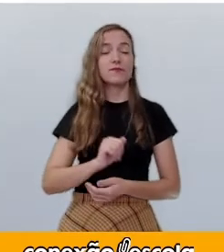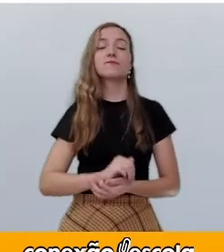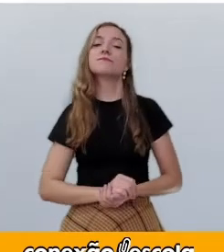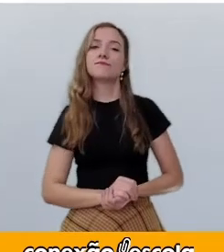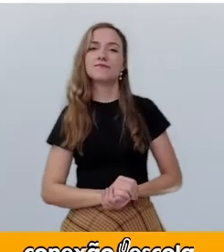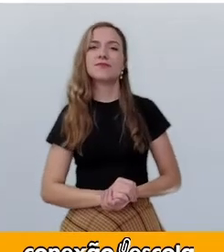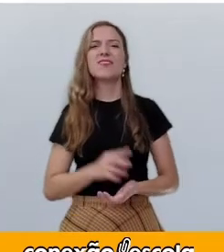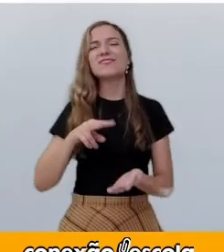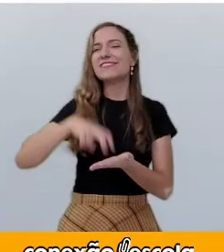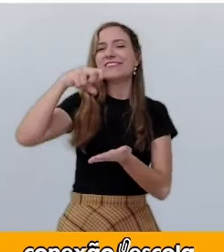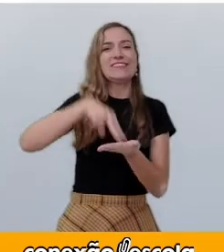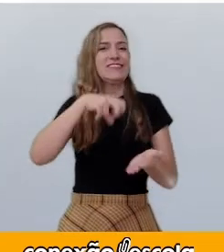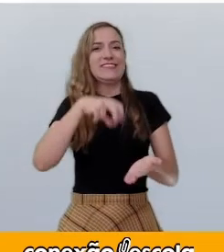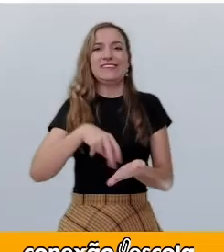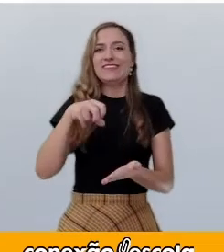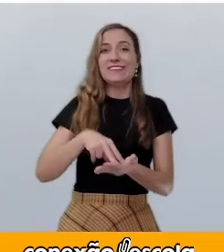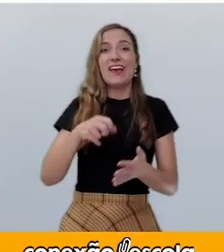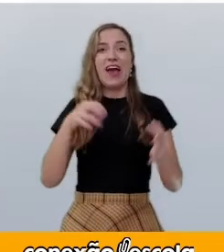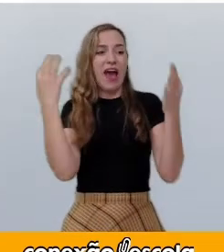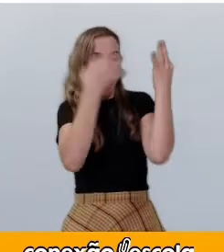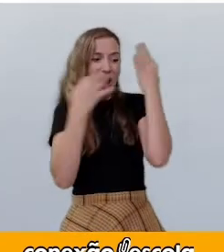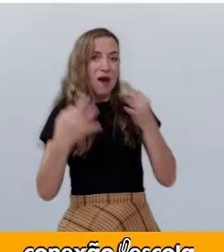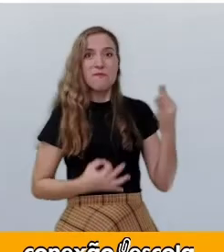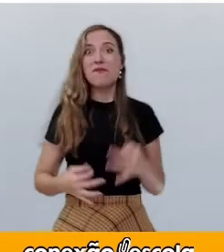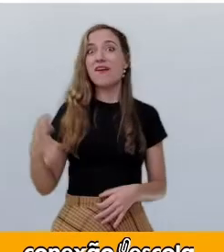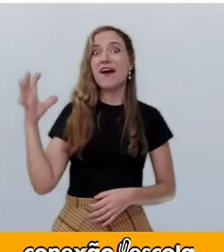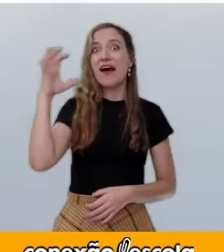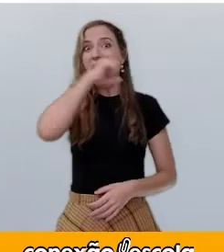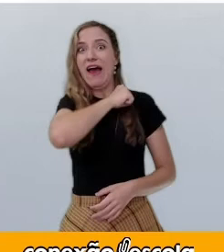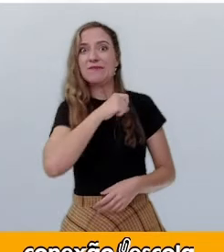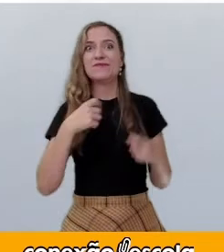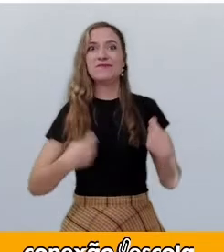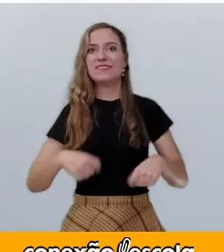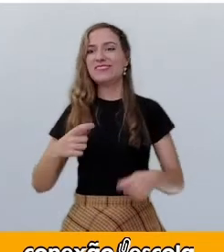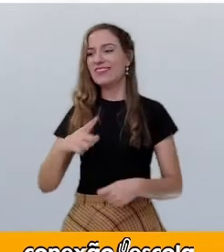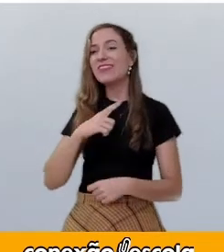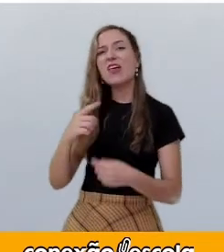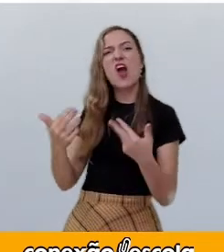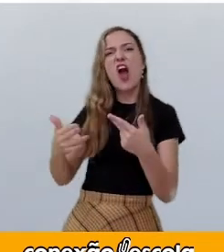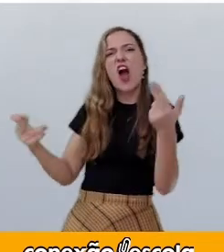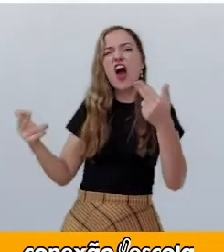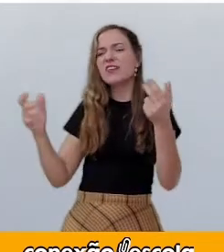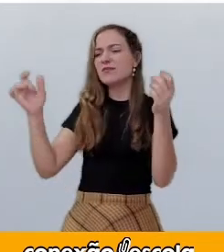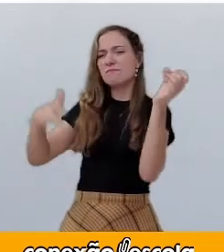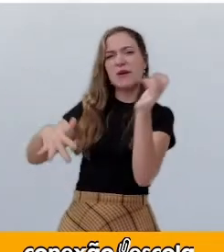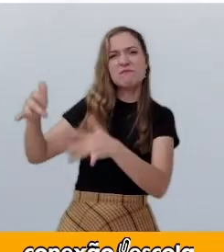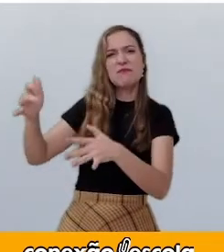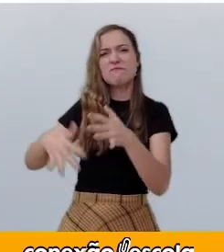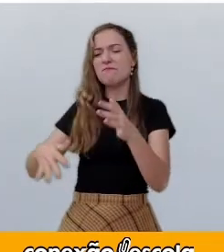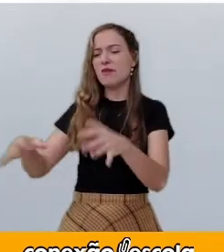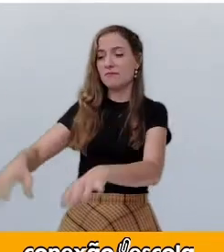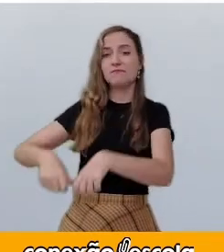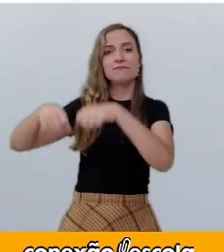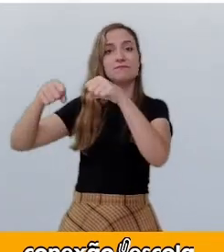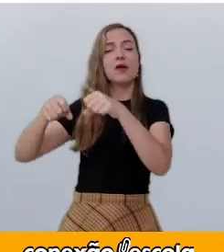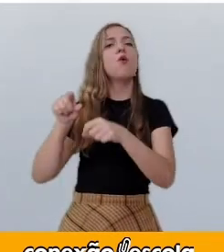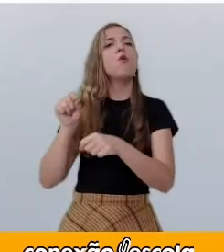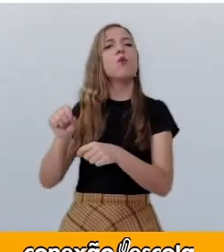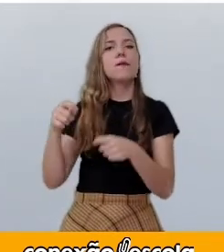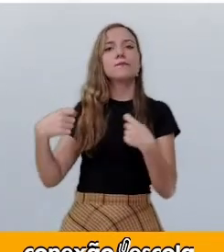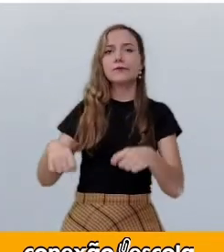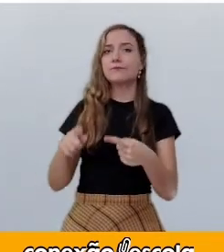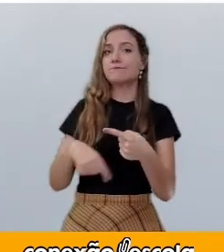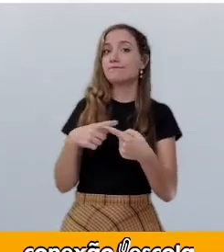pulava rapidamente da cama e arrumava minha sacolinha nela colocava